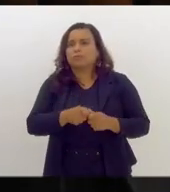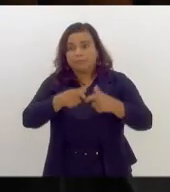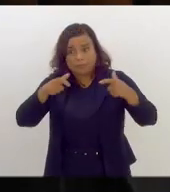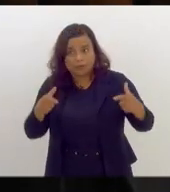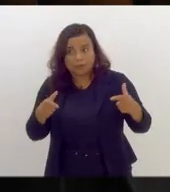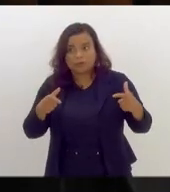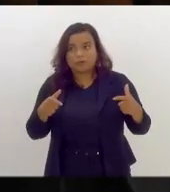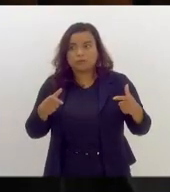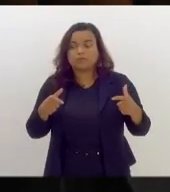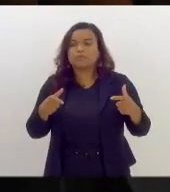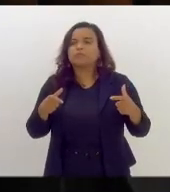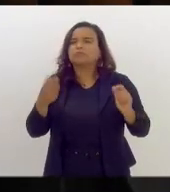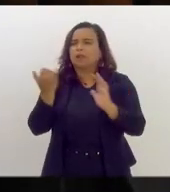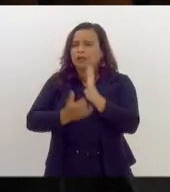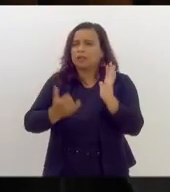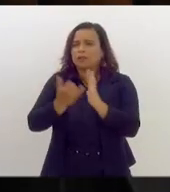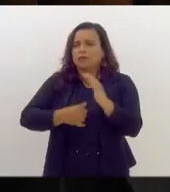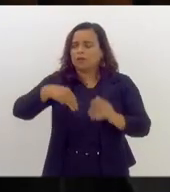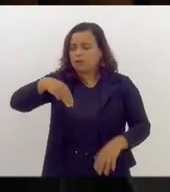também